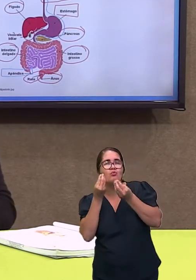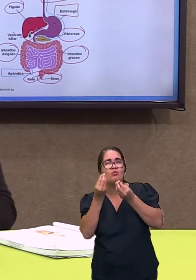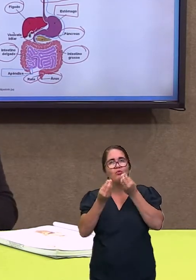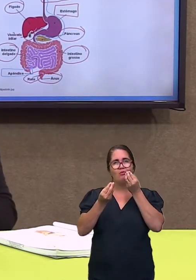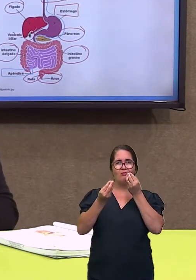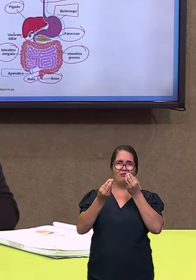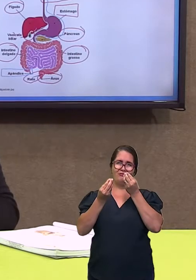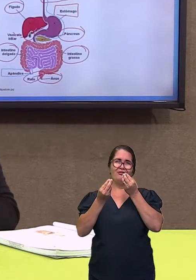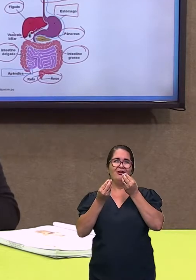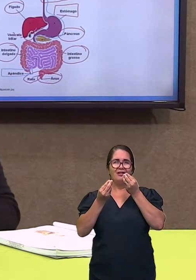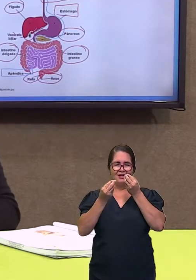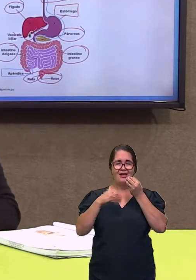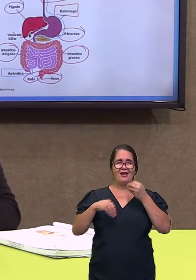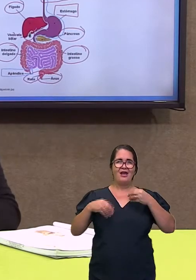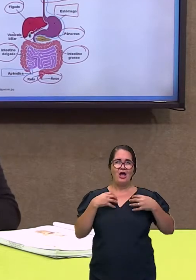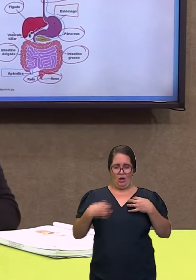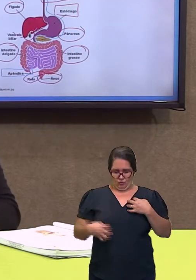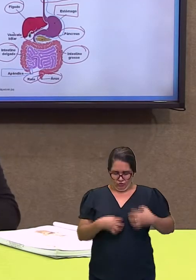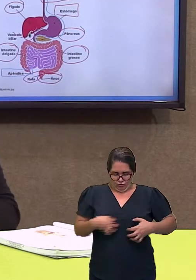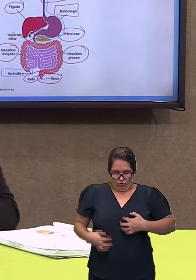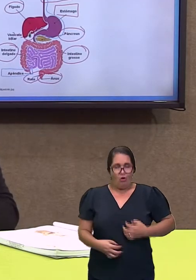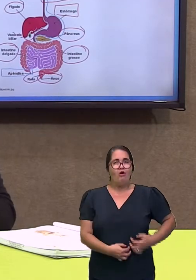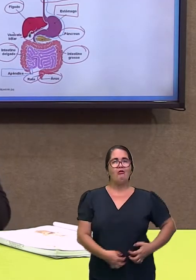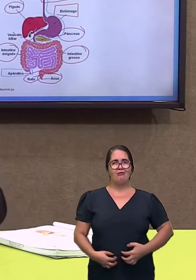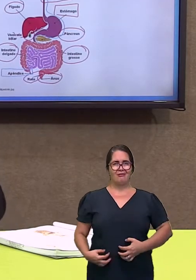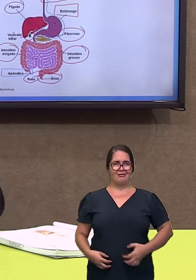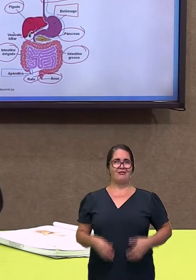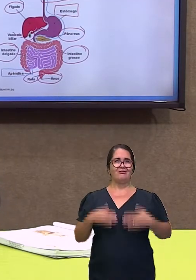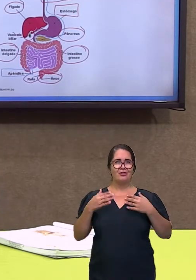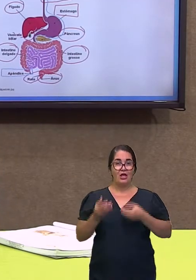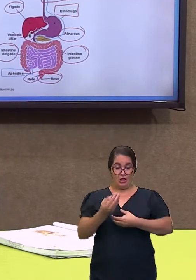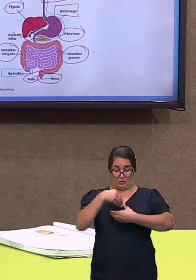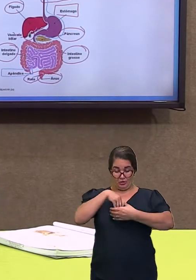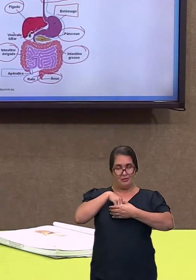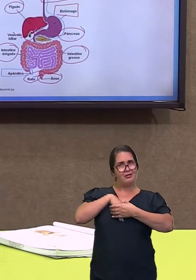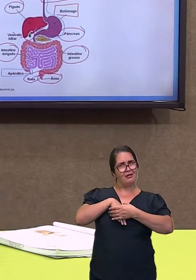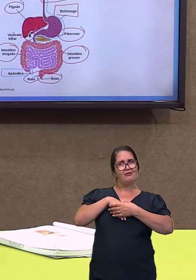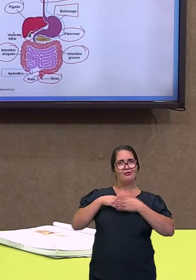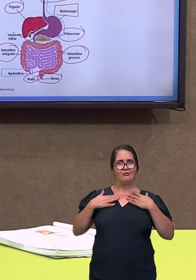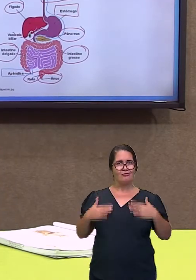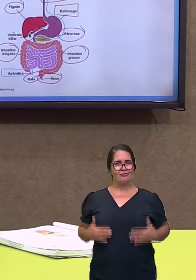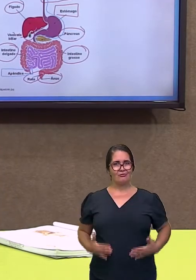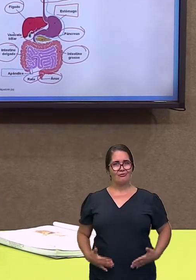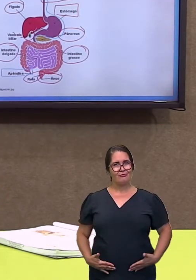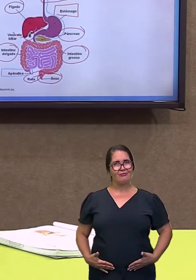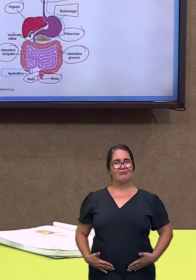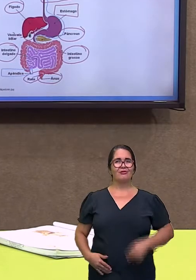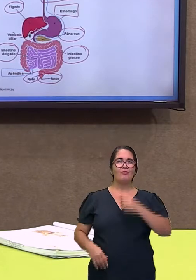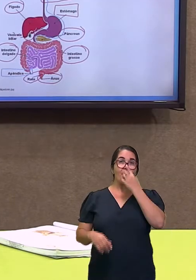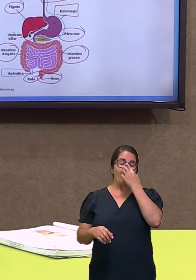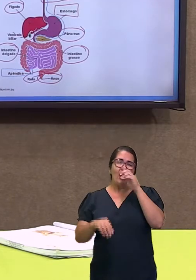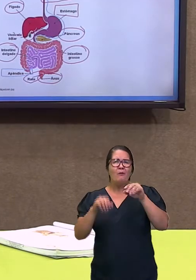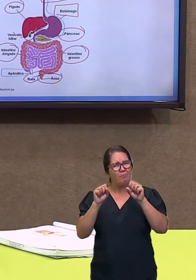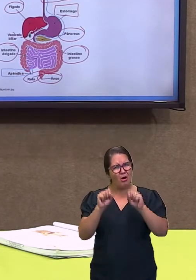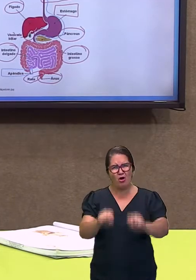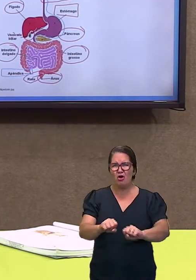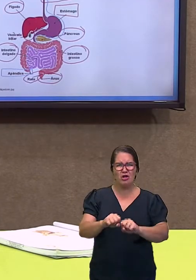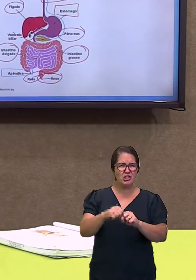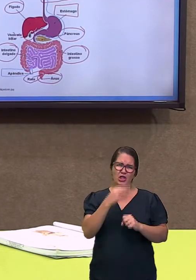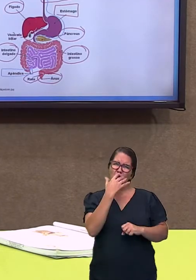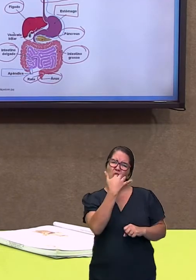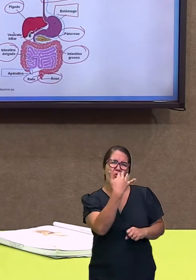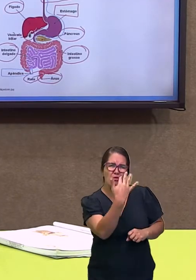estruturas. Pode ser um pouco maior, um pouco menor, né? Eu posso usar outras cores, professora, eu não